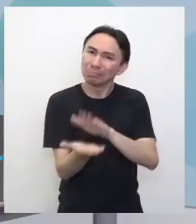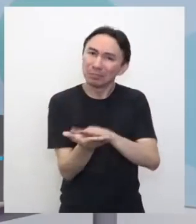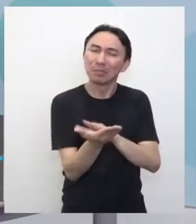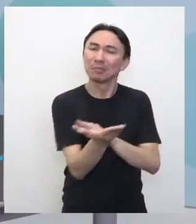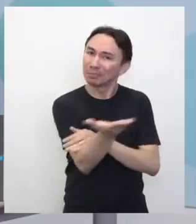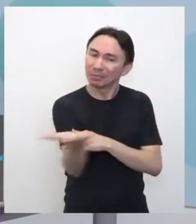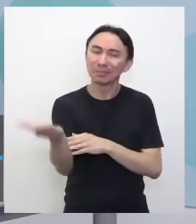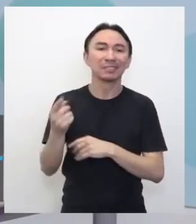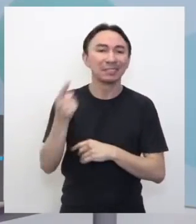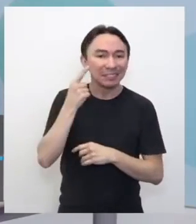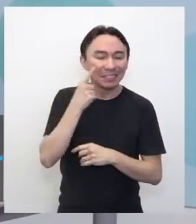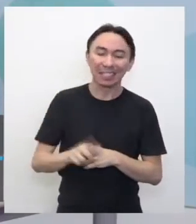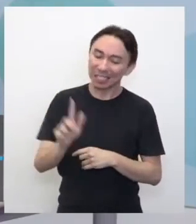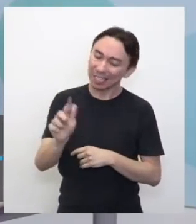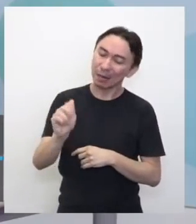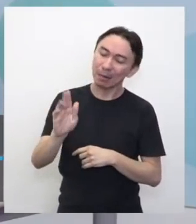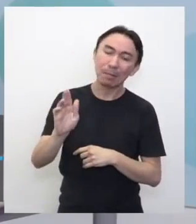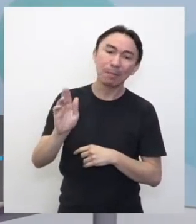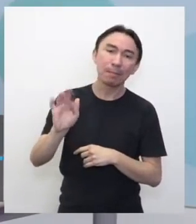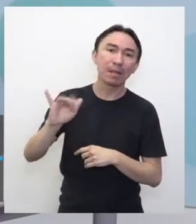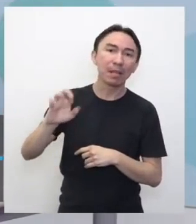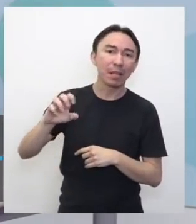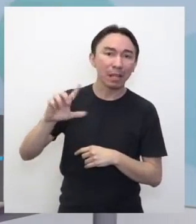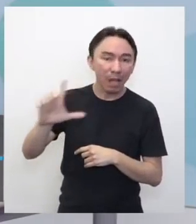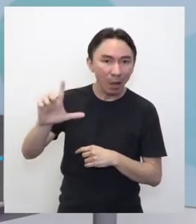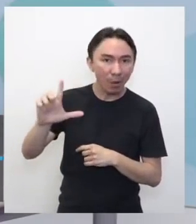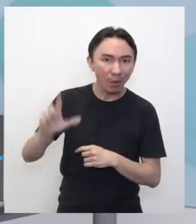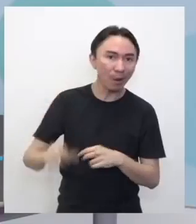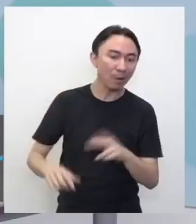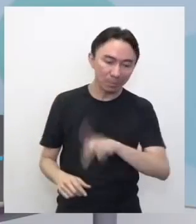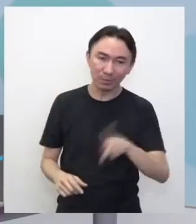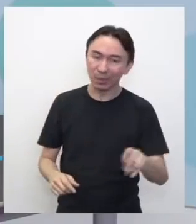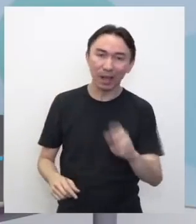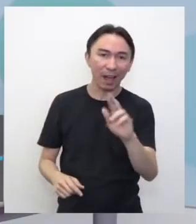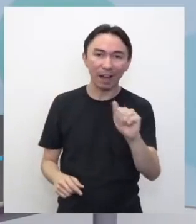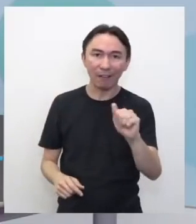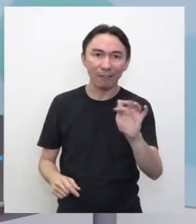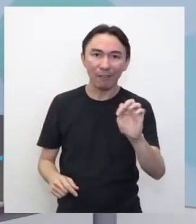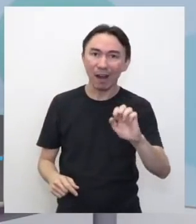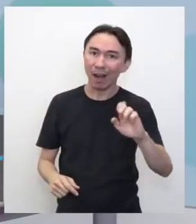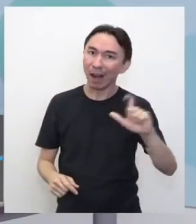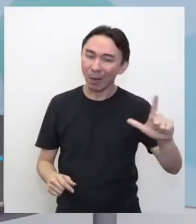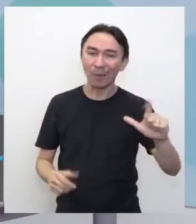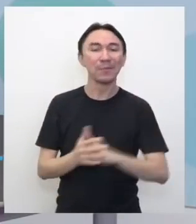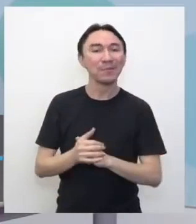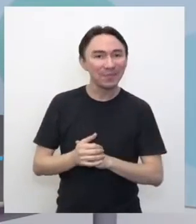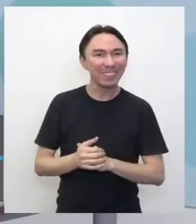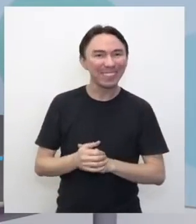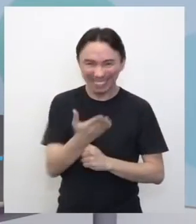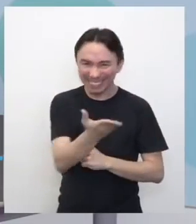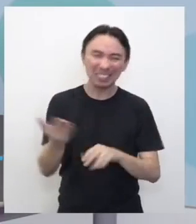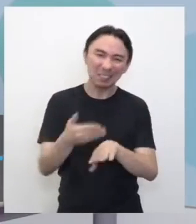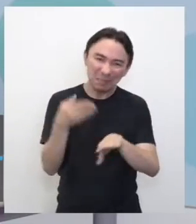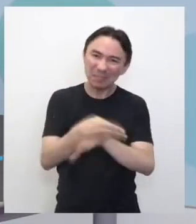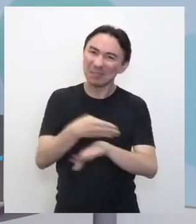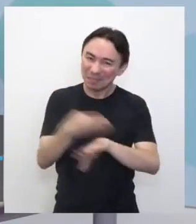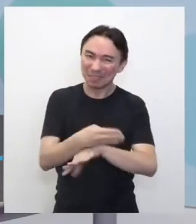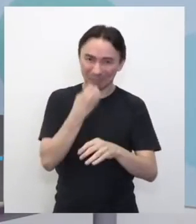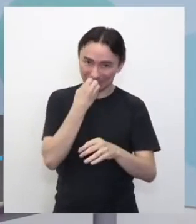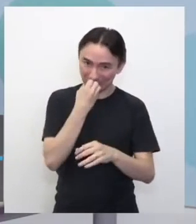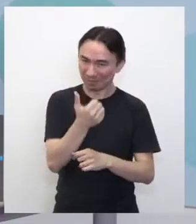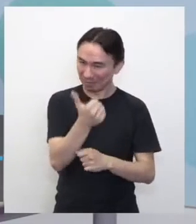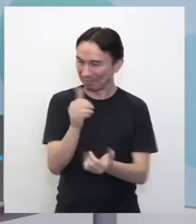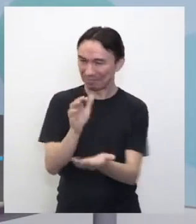Gabriel, aluno do professor Rafael, e para todos os outros que estão participando aí, mesmo sem mandar a resposta no